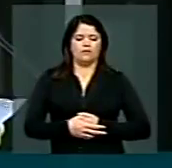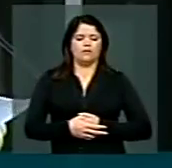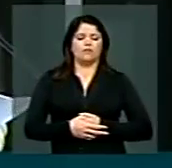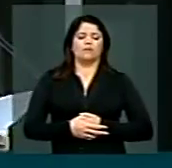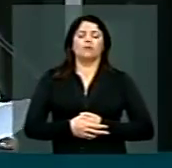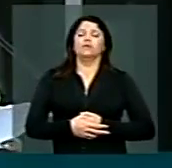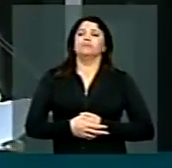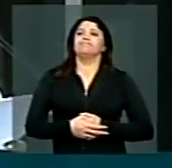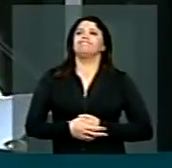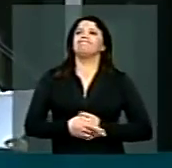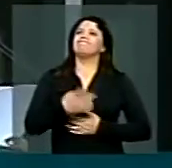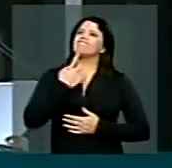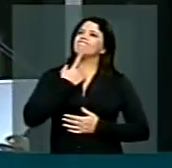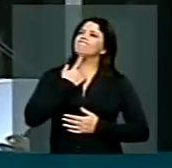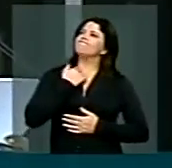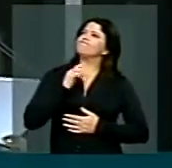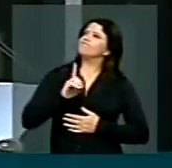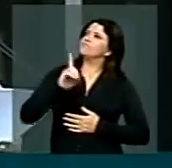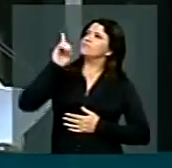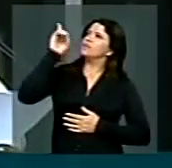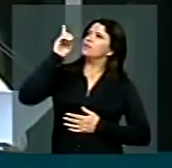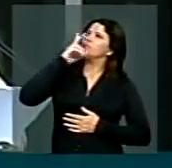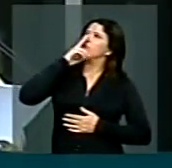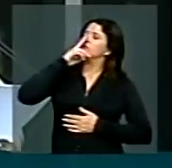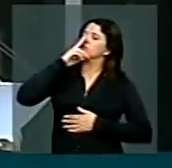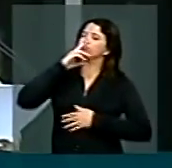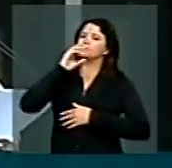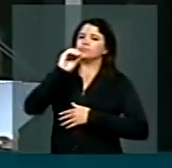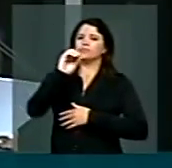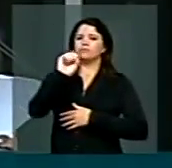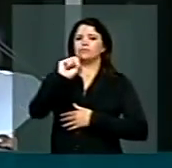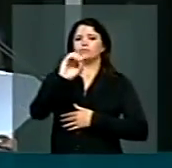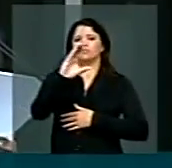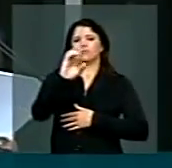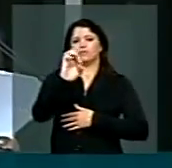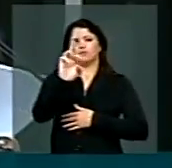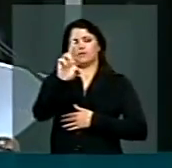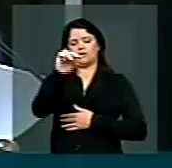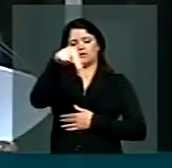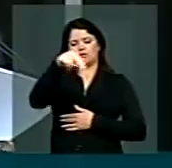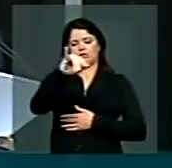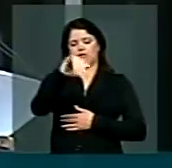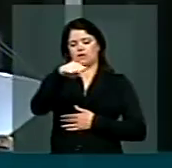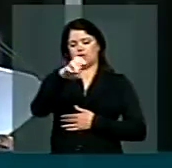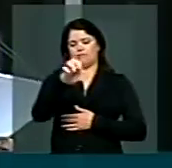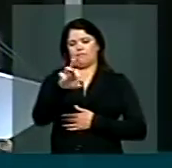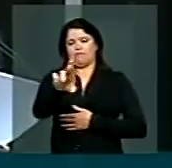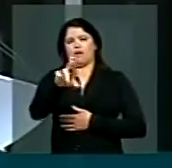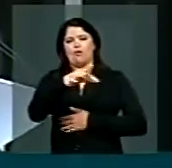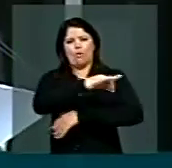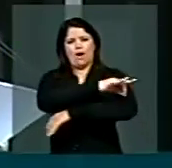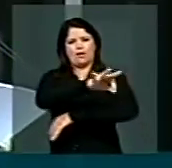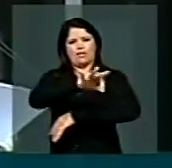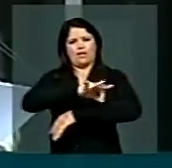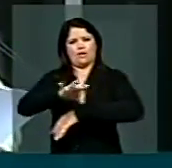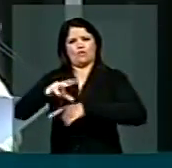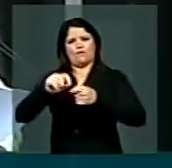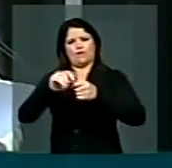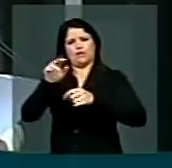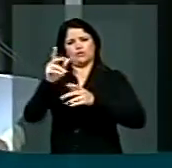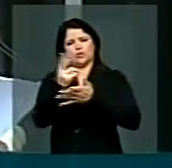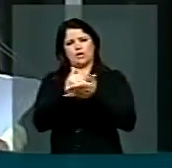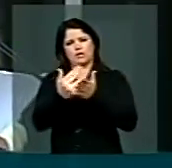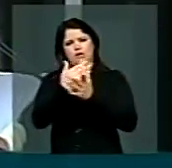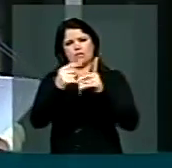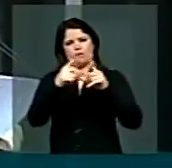Quis Deus que Oscar Niemeyer partisse justamente nesta data em que a Câmara